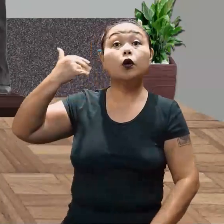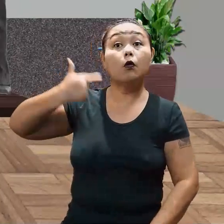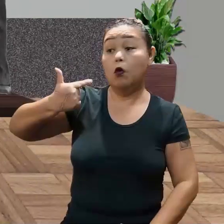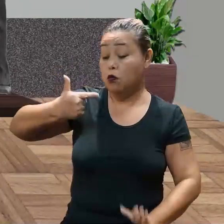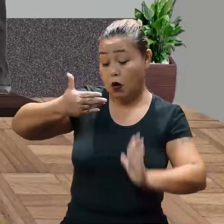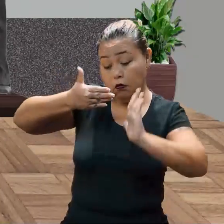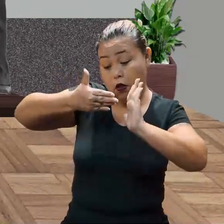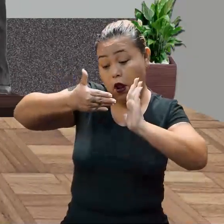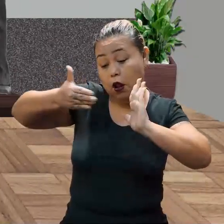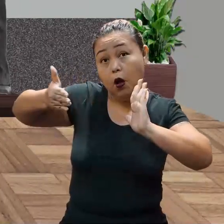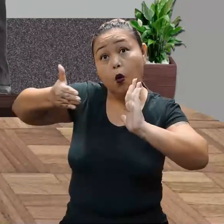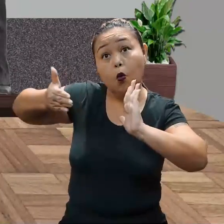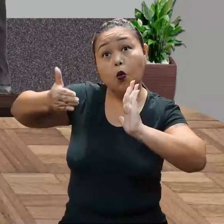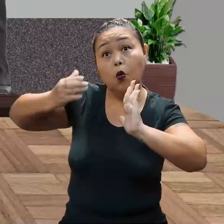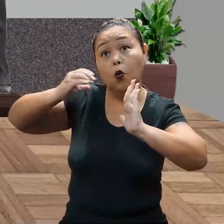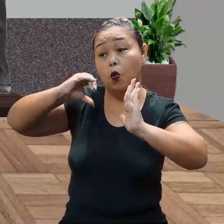ciclo